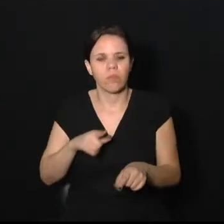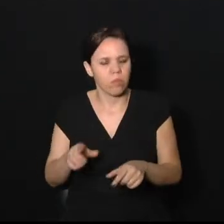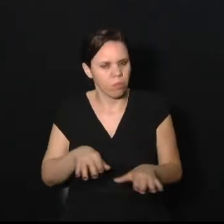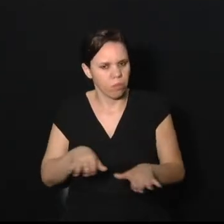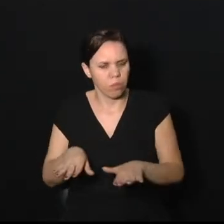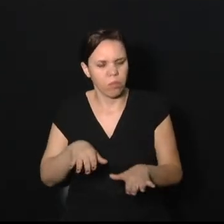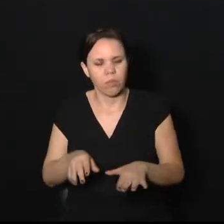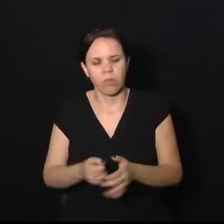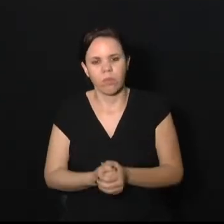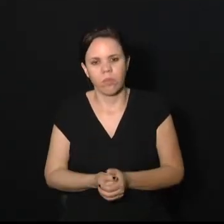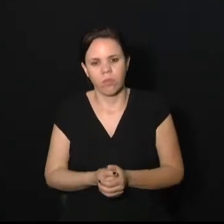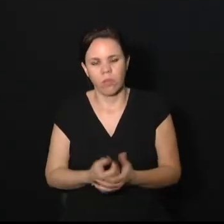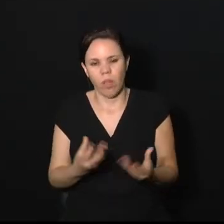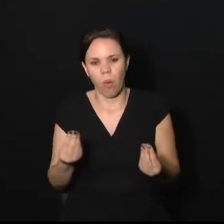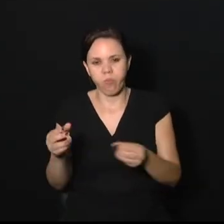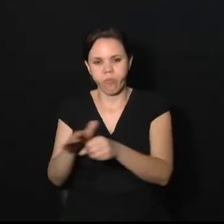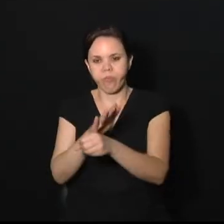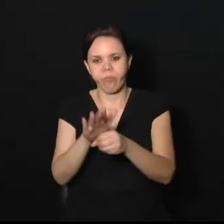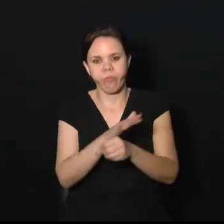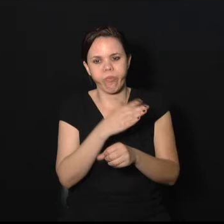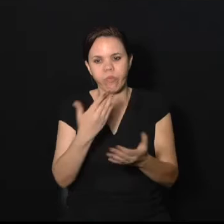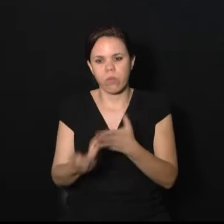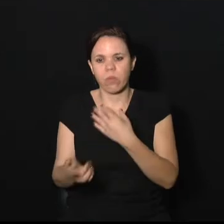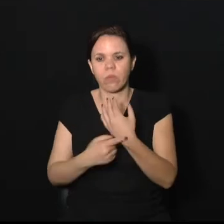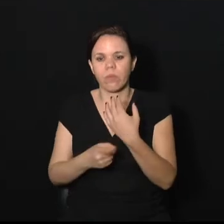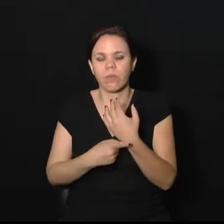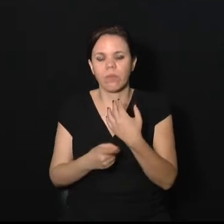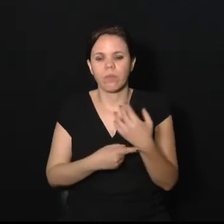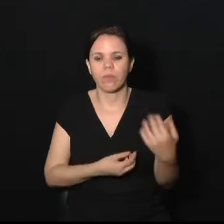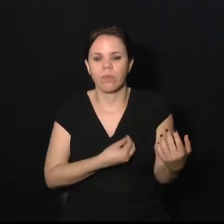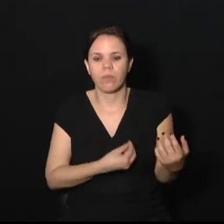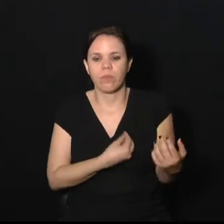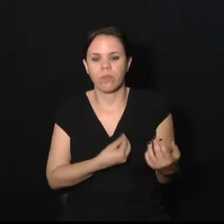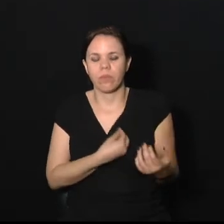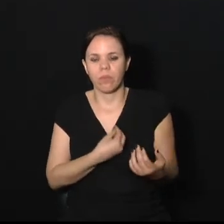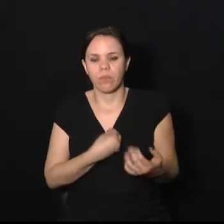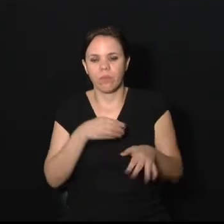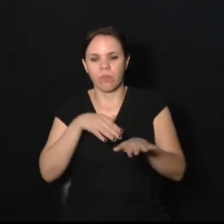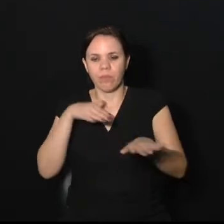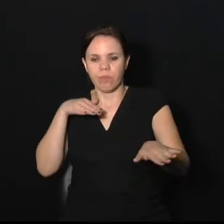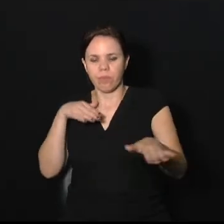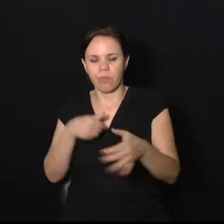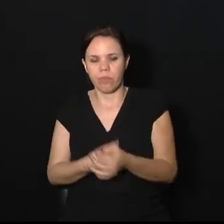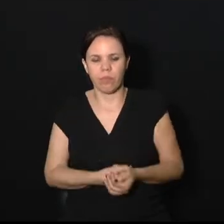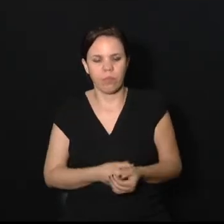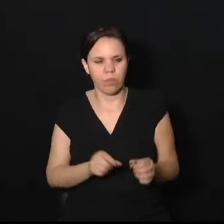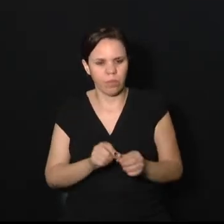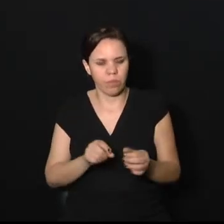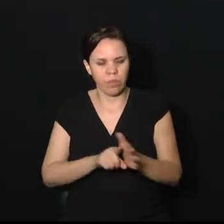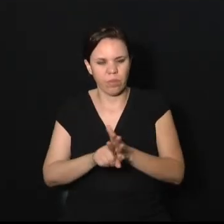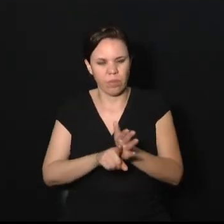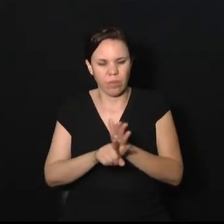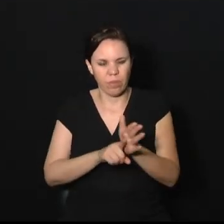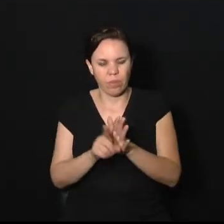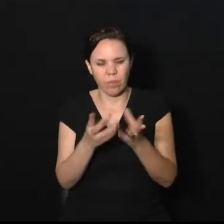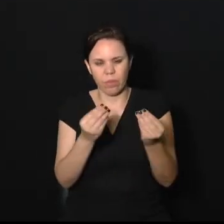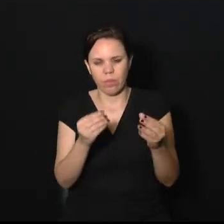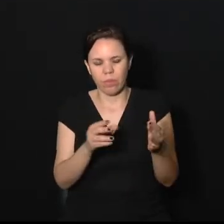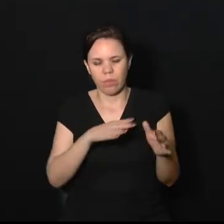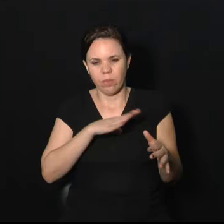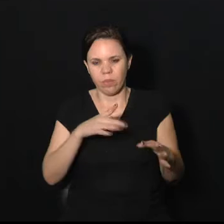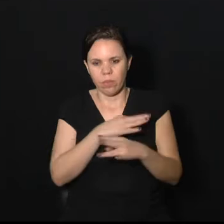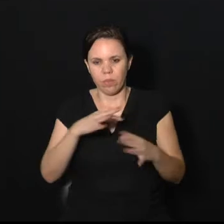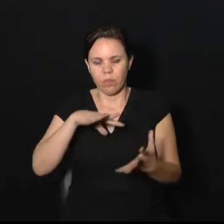muito latente, até porque a gente perde muito tempo da nossa vida, né, no trânsito. E aí foi feito um estudo em grandes cidades do